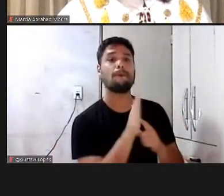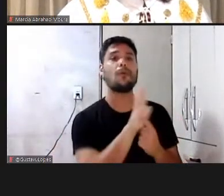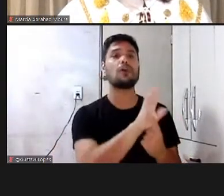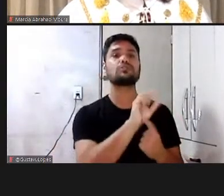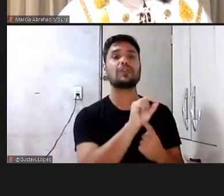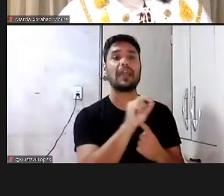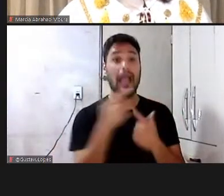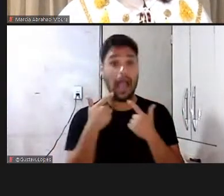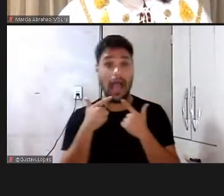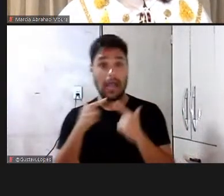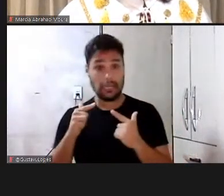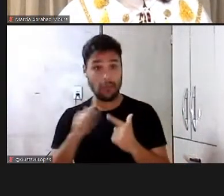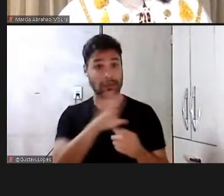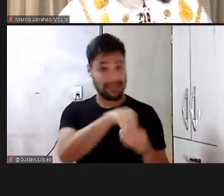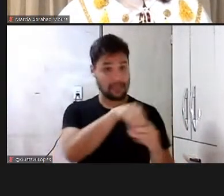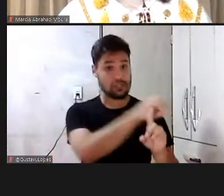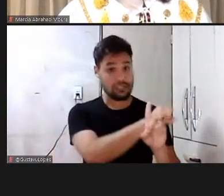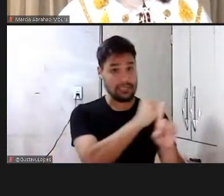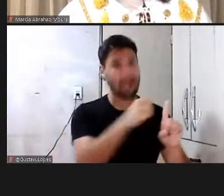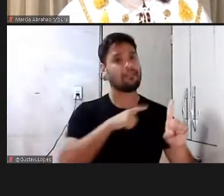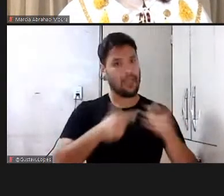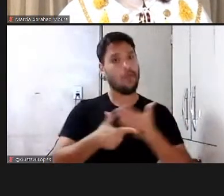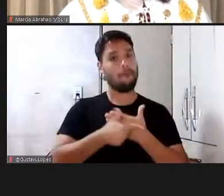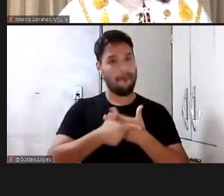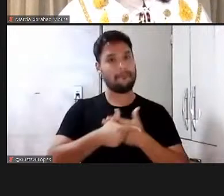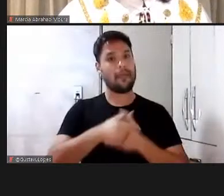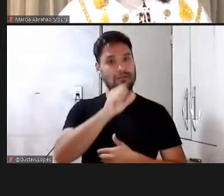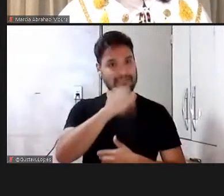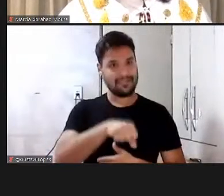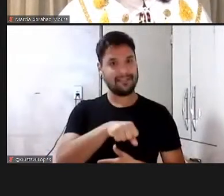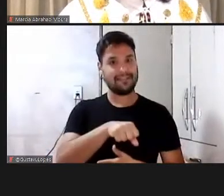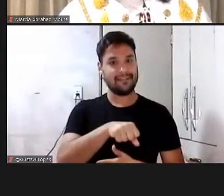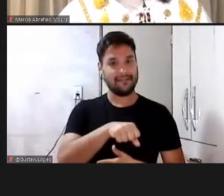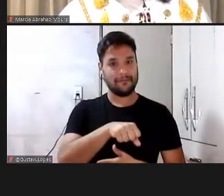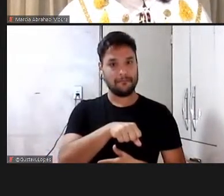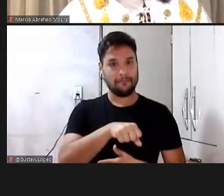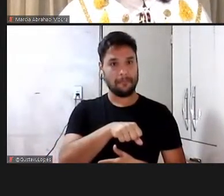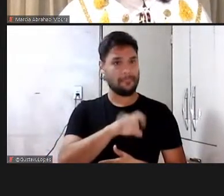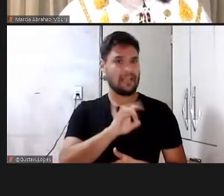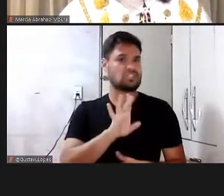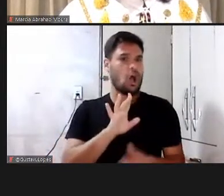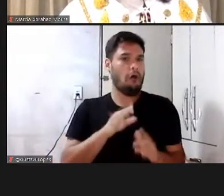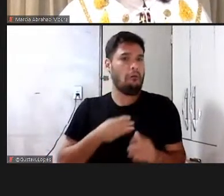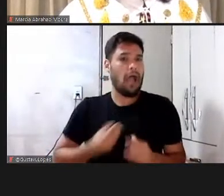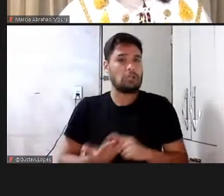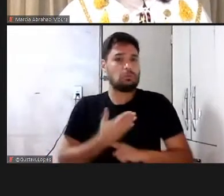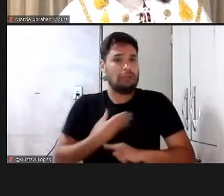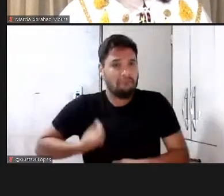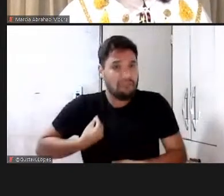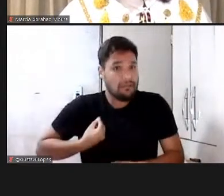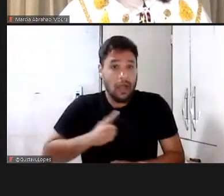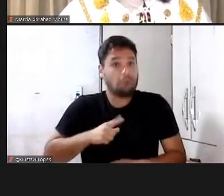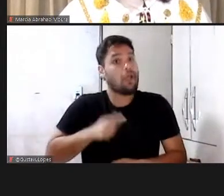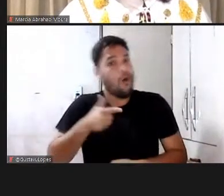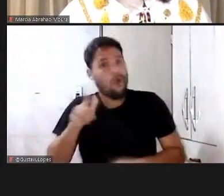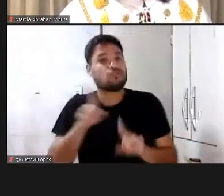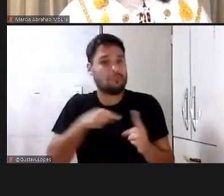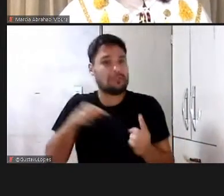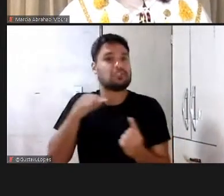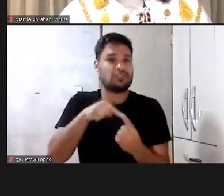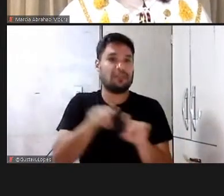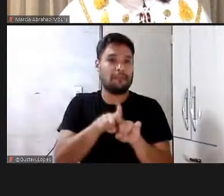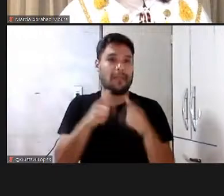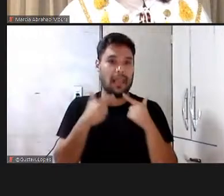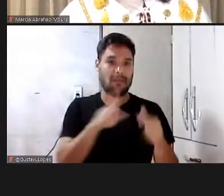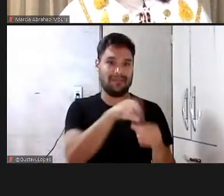função social, que extrapola os limites das necessidades de simples sobrevivência. Fecha aspas.